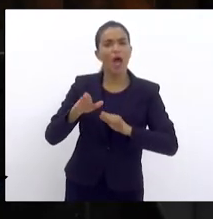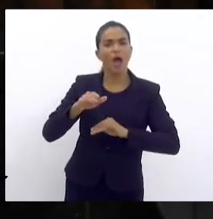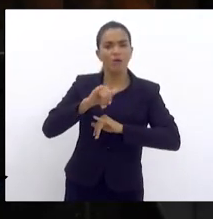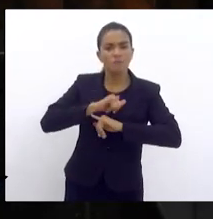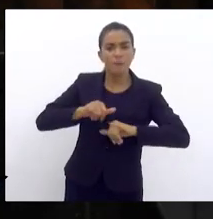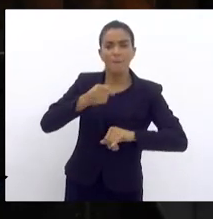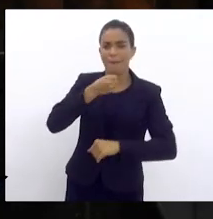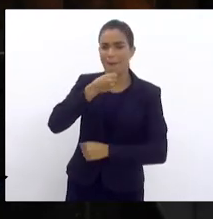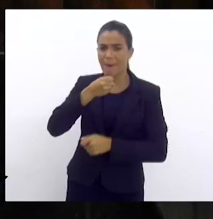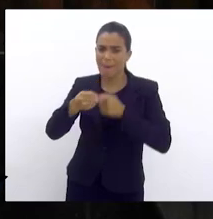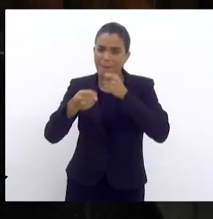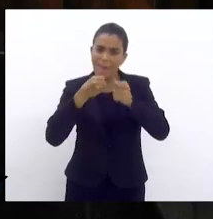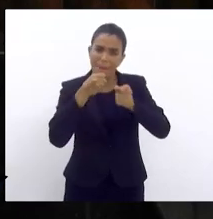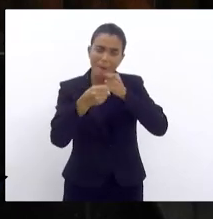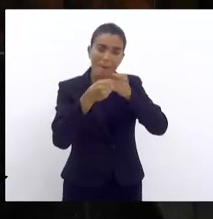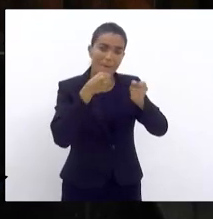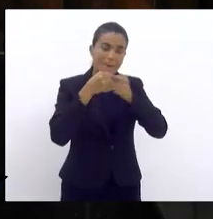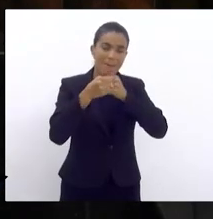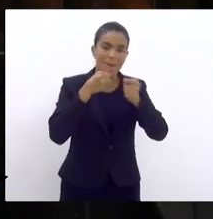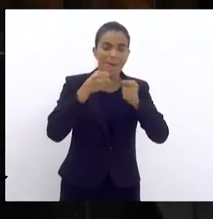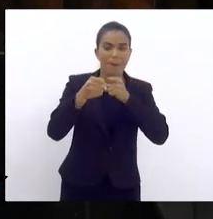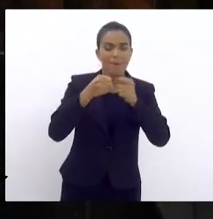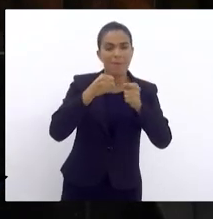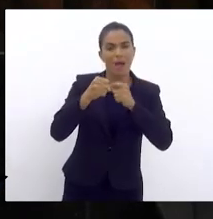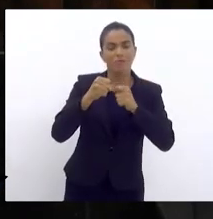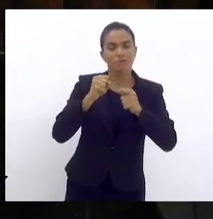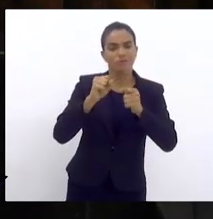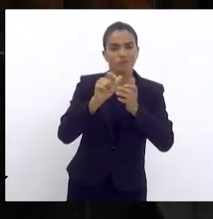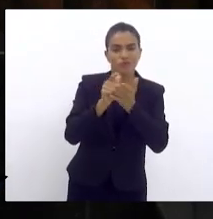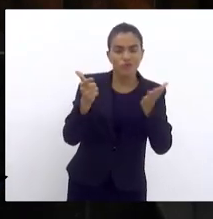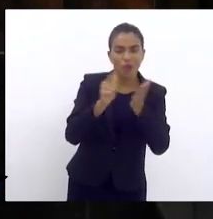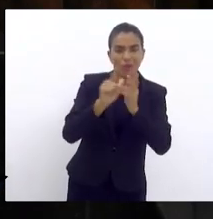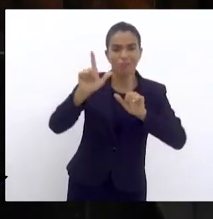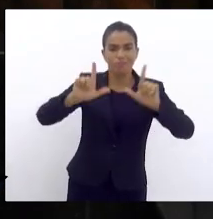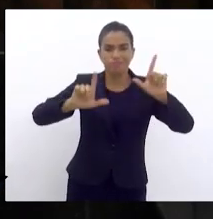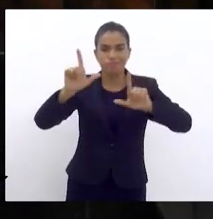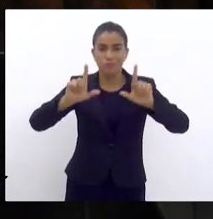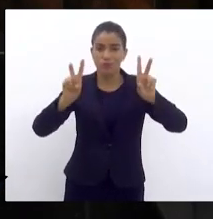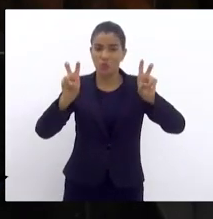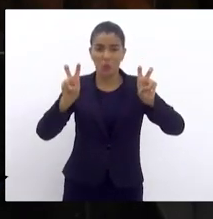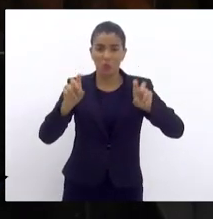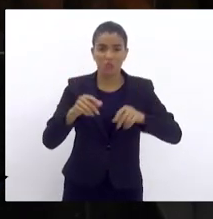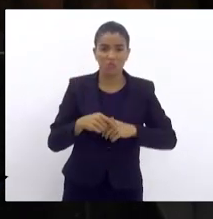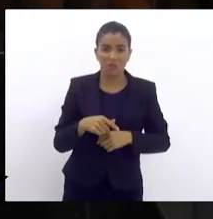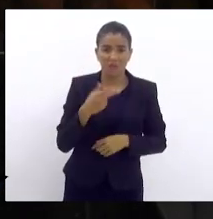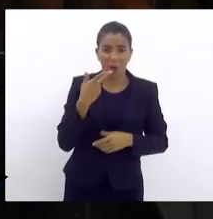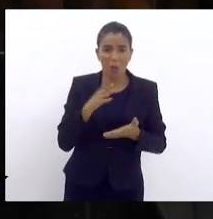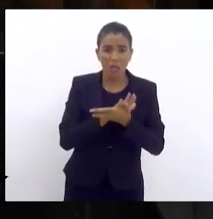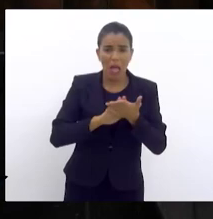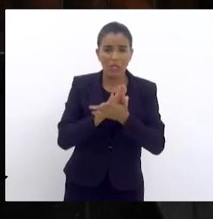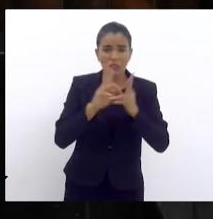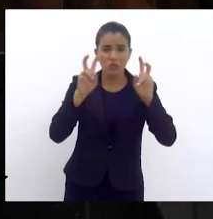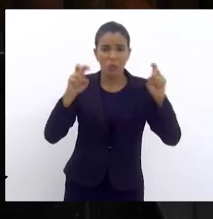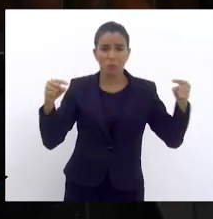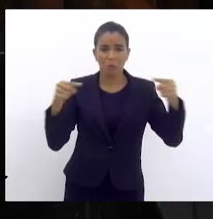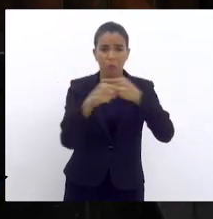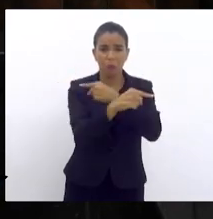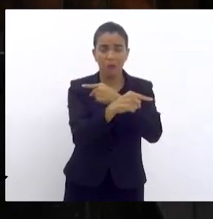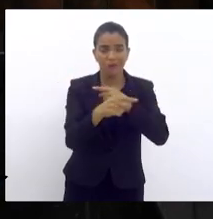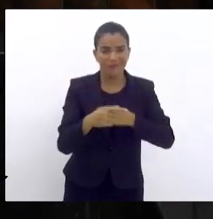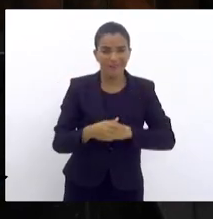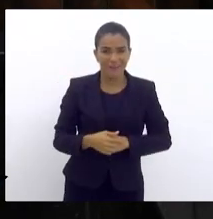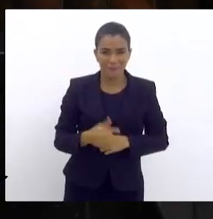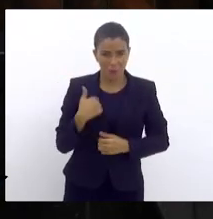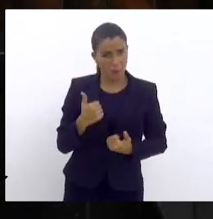nos jornais de forma uníssona sobre esse tema nenhuma contradição e